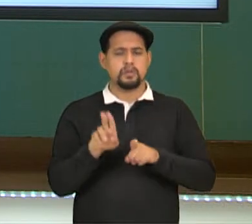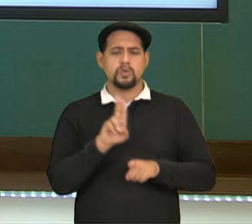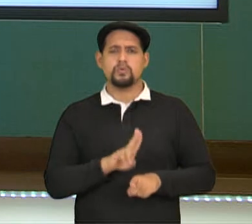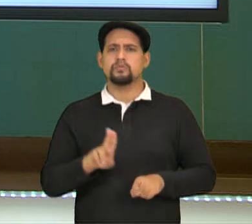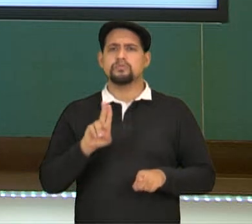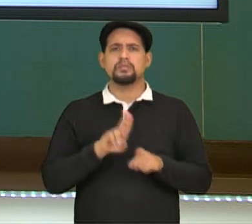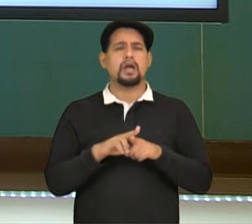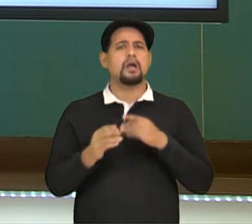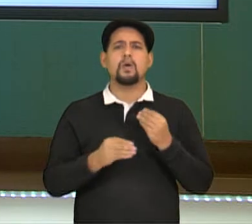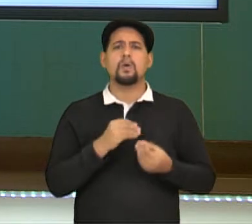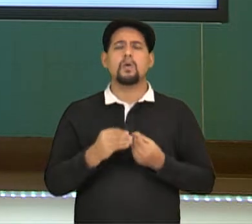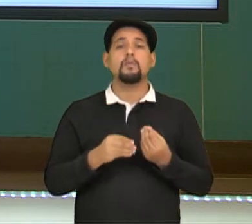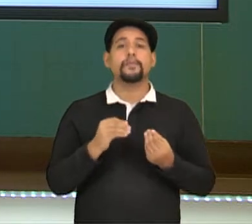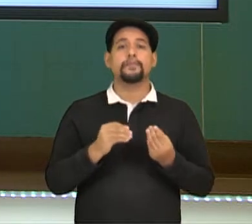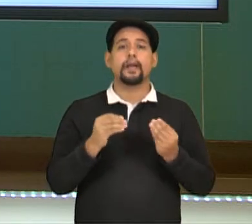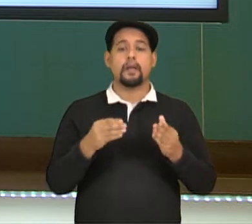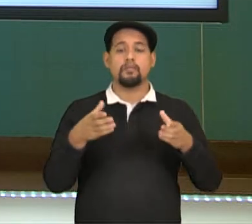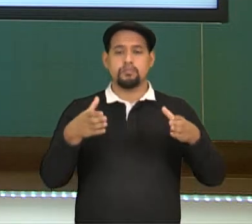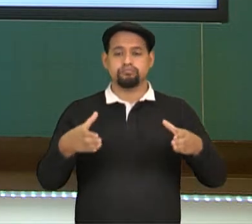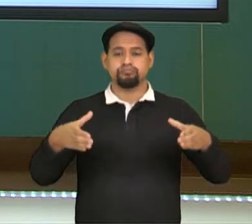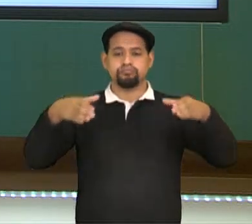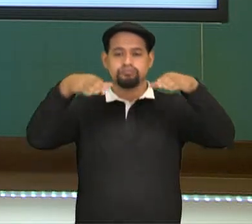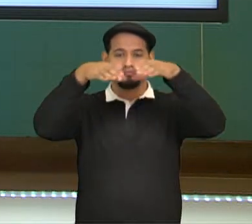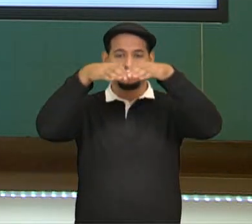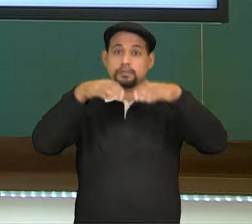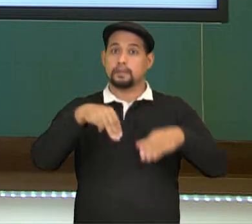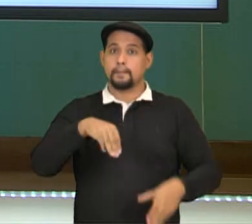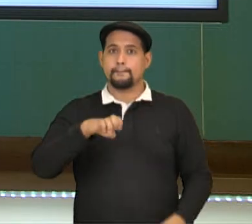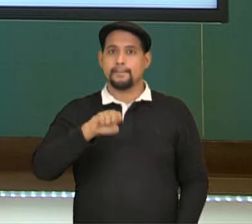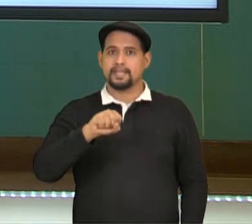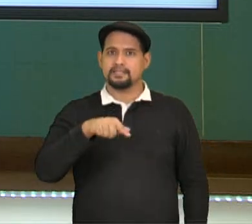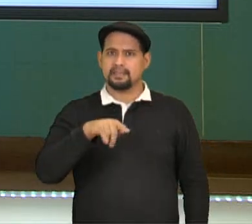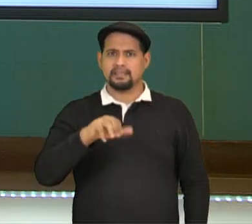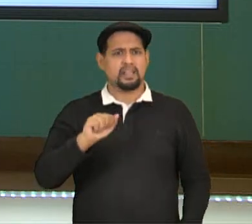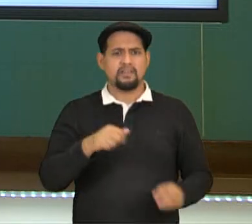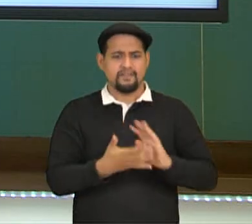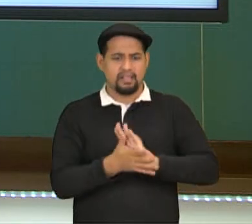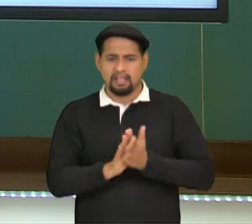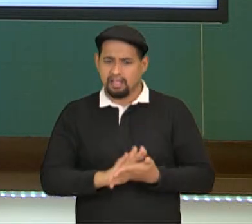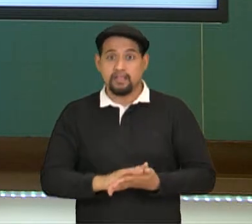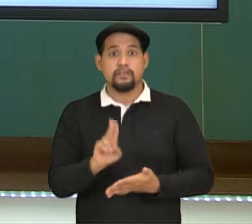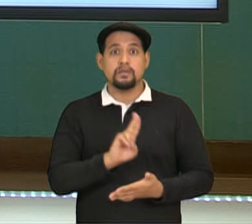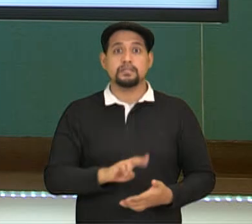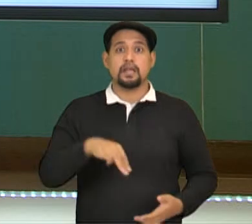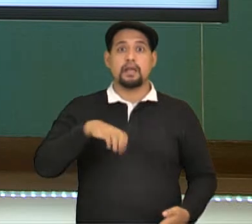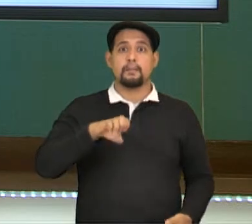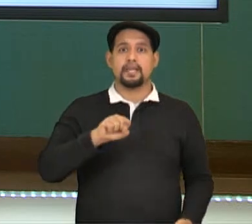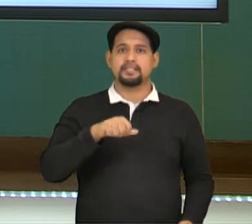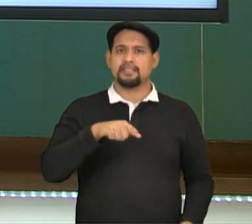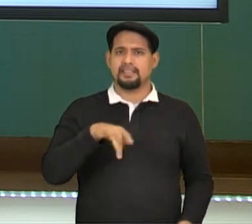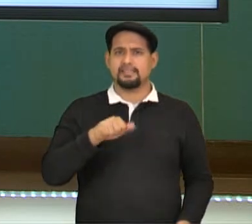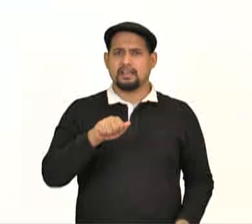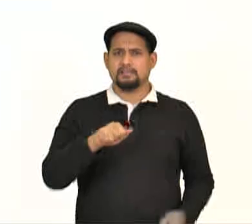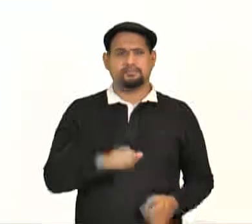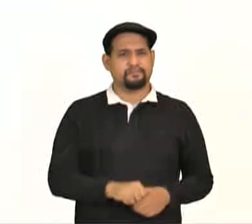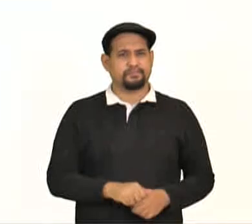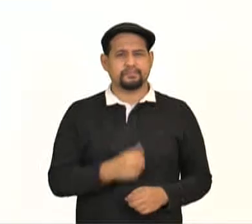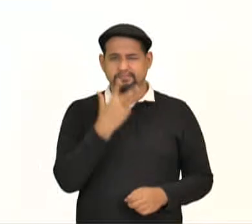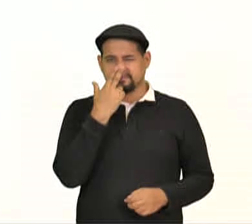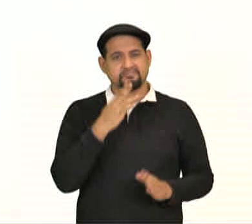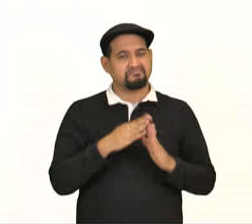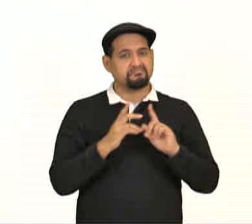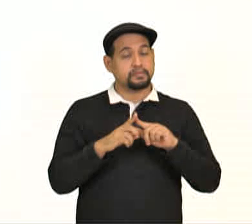uma mesquita posteriormente, né? Eles não vão derrubar ela, eles vão ficar encantados e vão usar ela como uma mesquita, né?